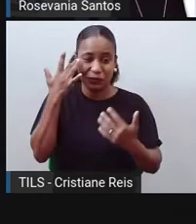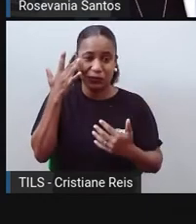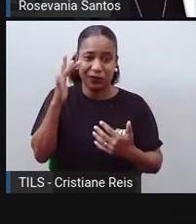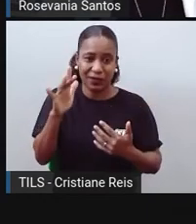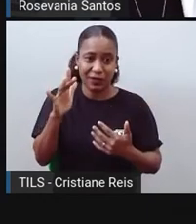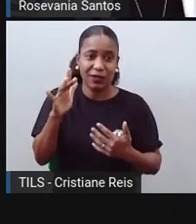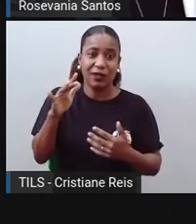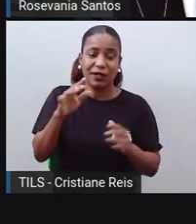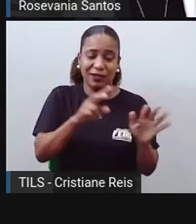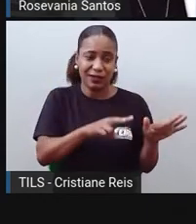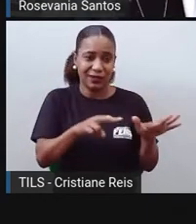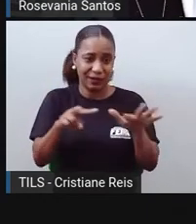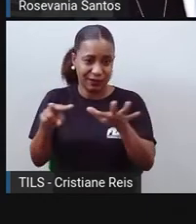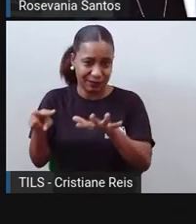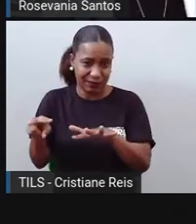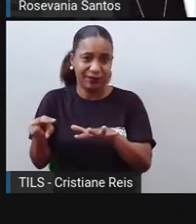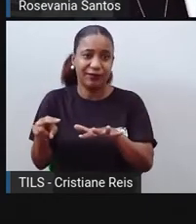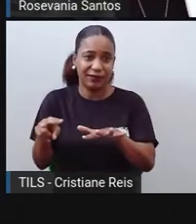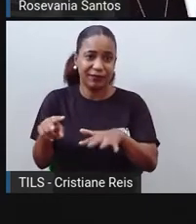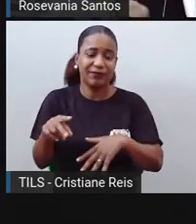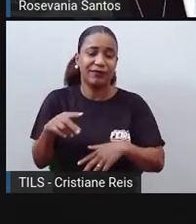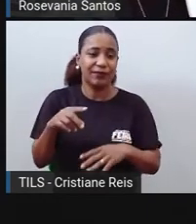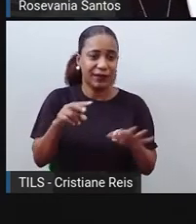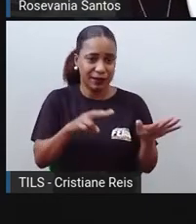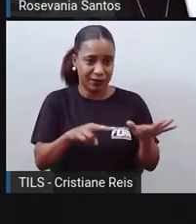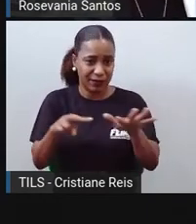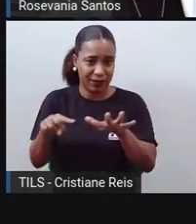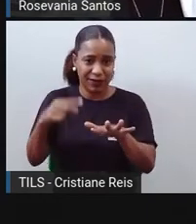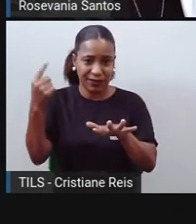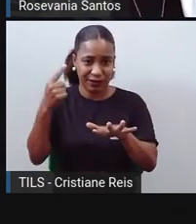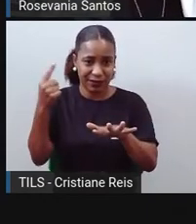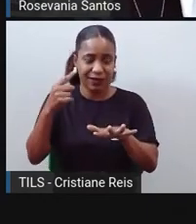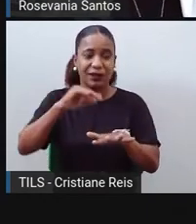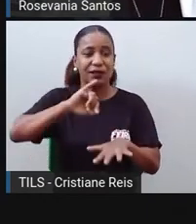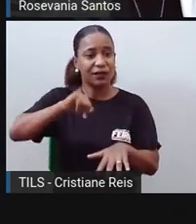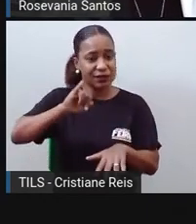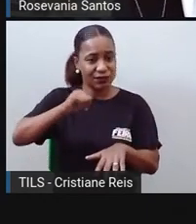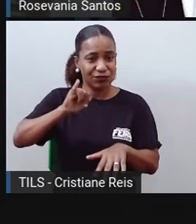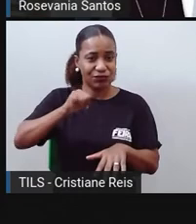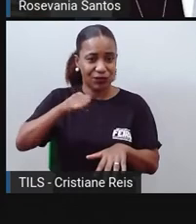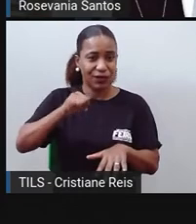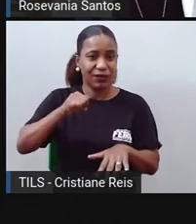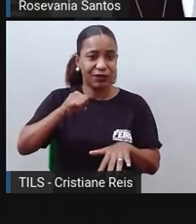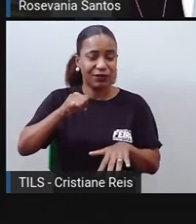mas nessa semana, né, agora, né, na primeira semana de janeiro de 2022,